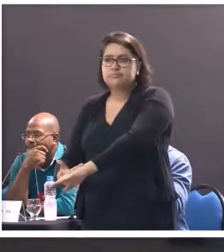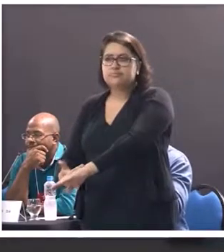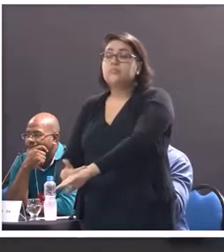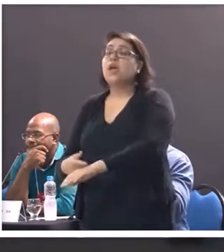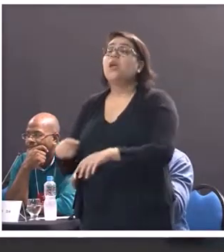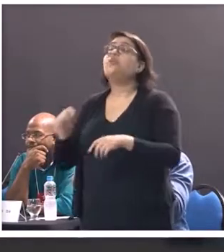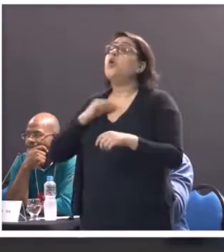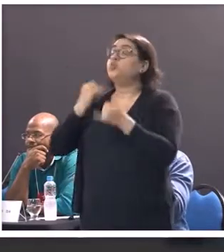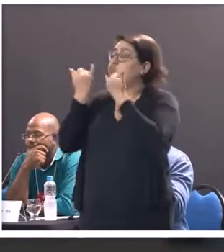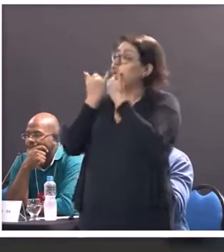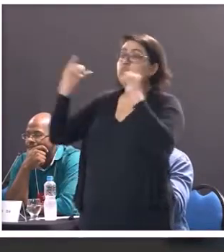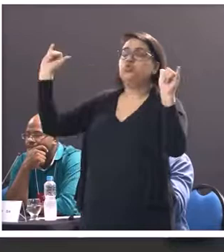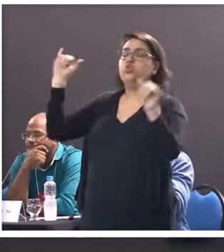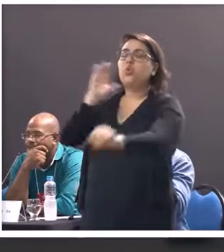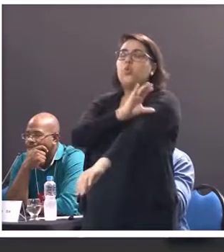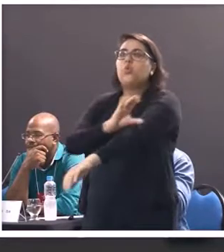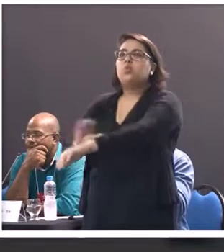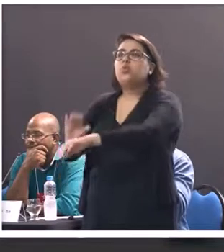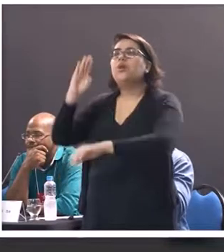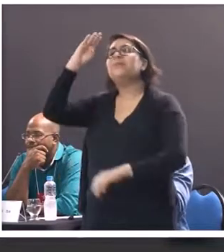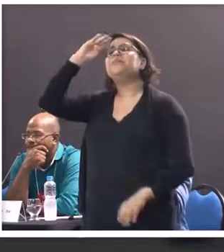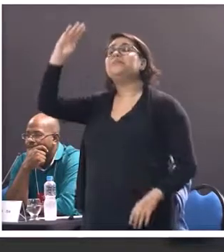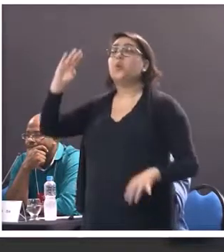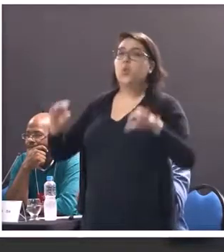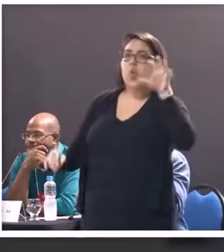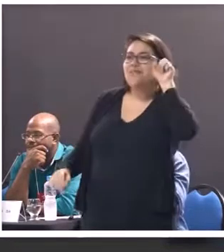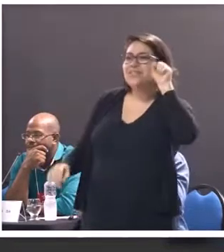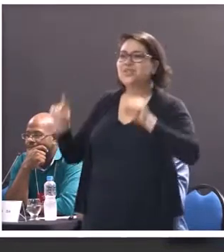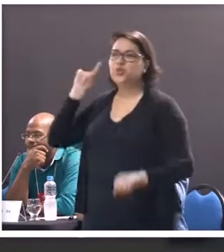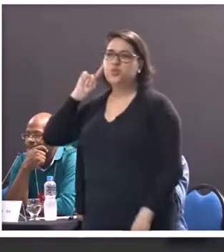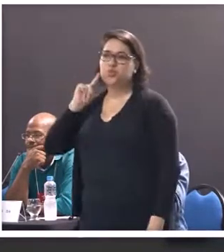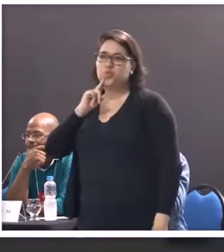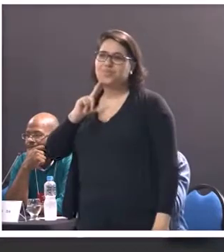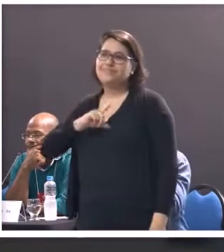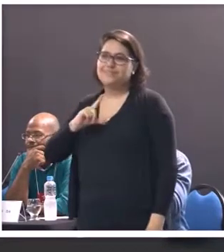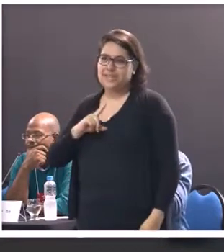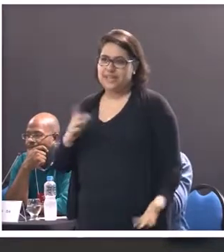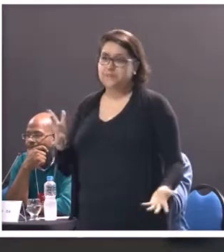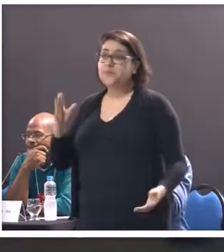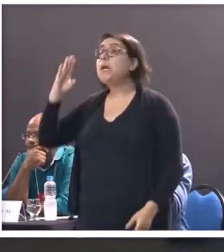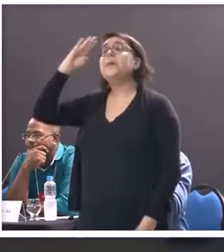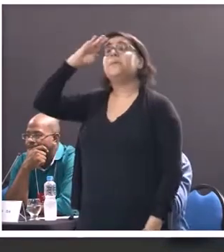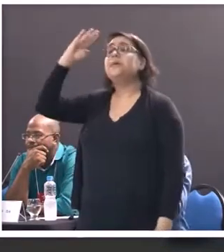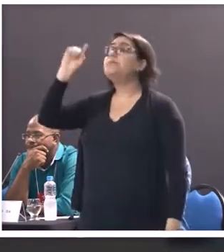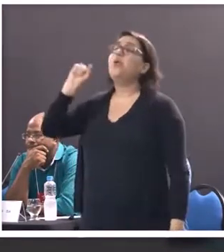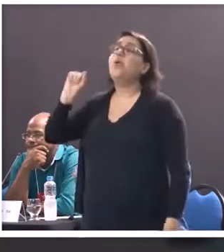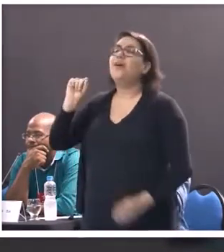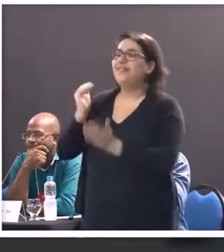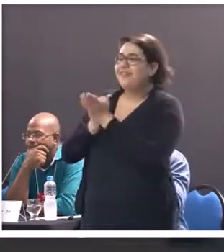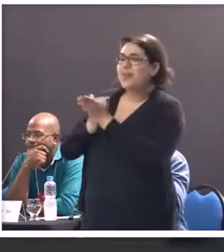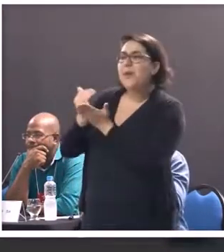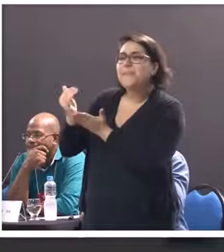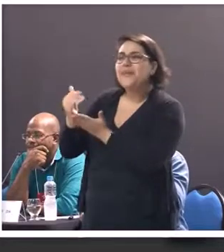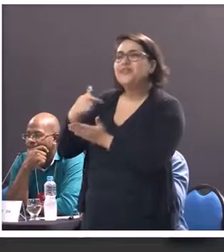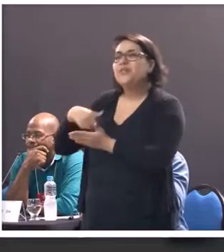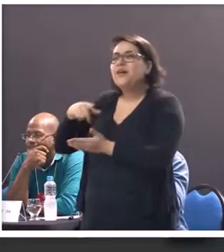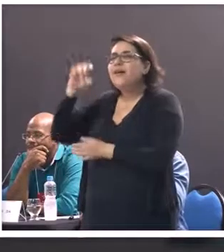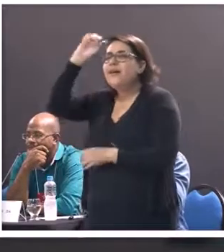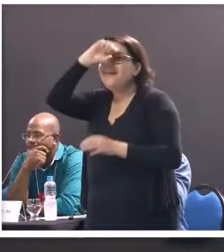cultural enorme entre a cultura ouvinte e a cultura surda, principalmente no início da nossa